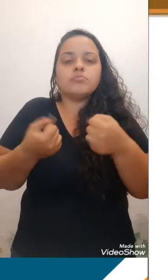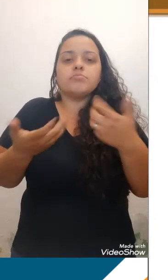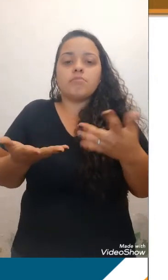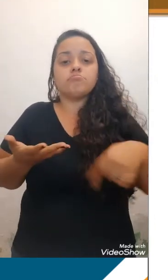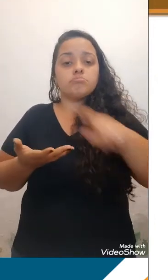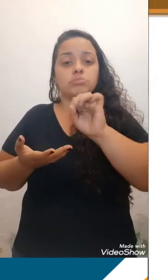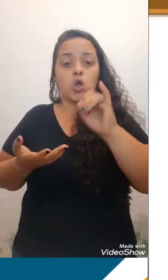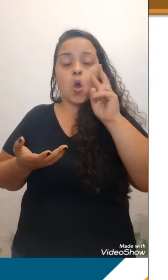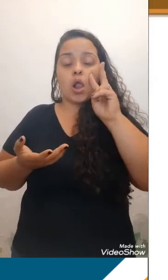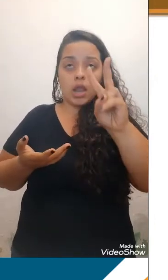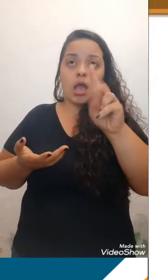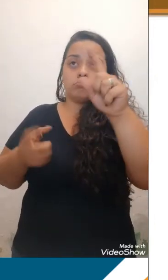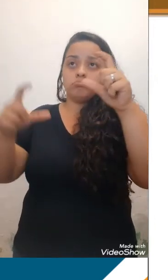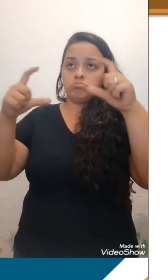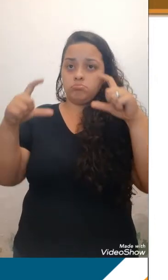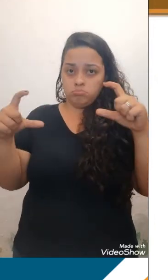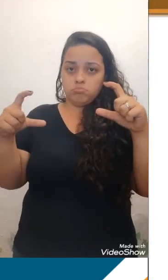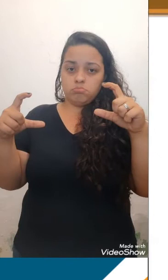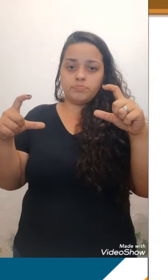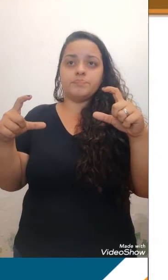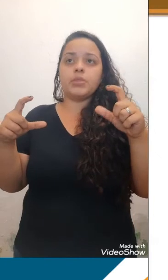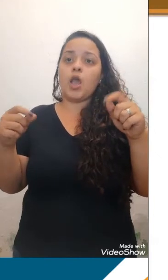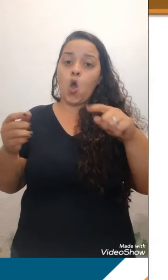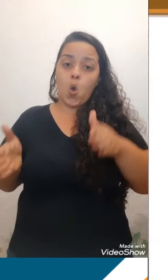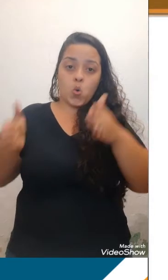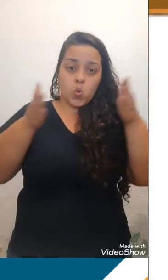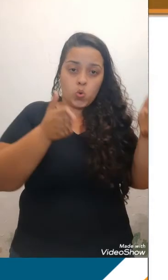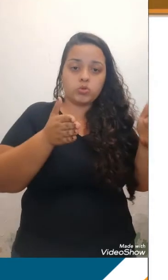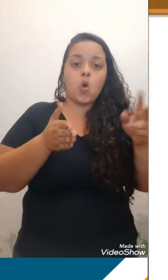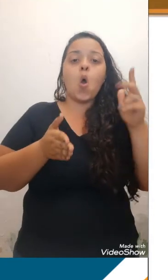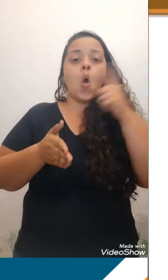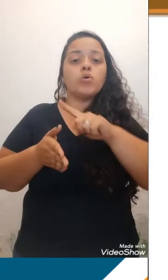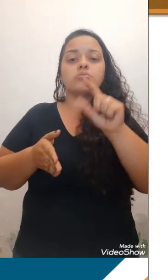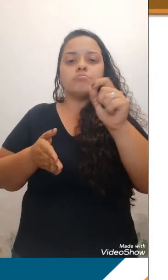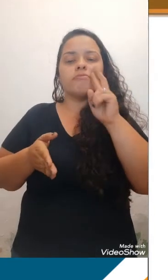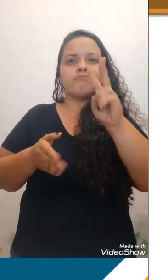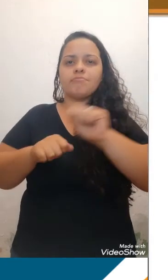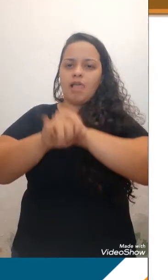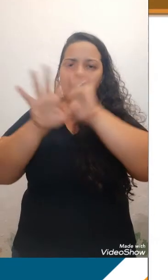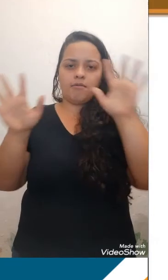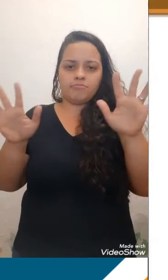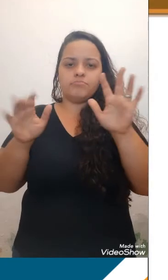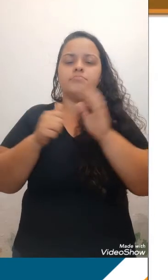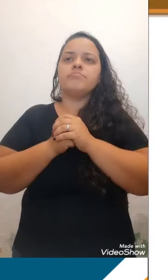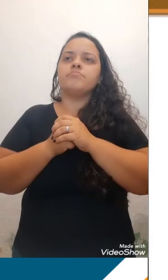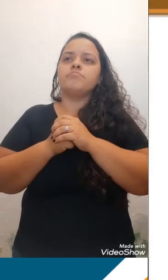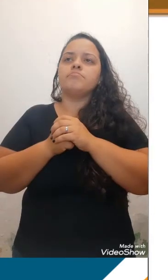defendido. Então, se a gente olhar esse parágrafo e o próximo, nós conseguimos ver diferenças